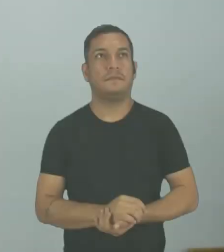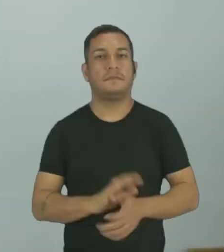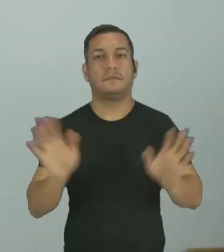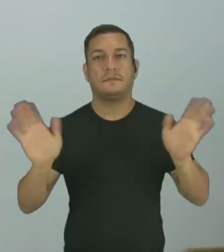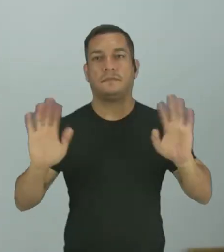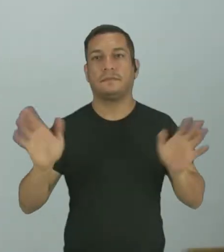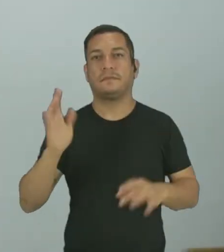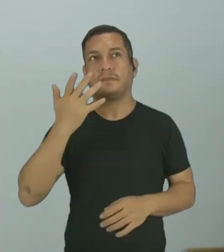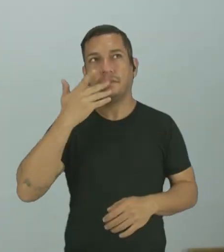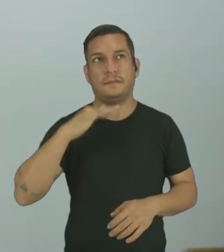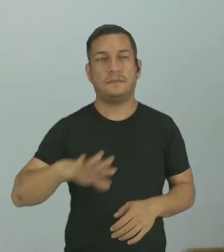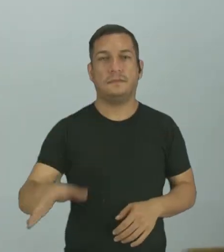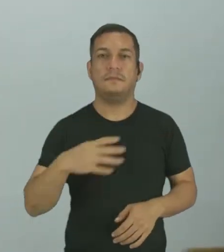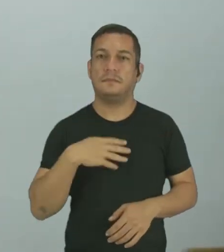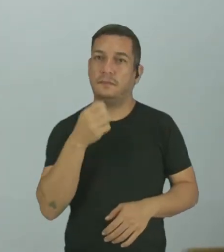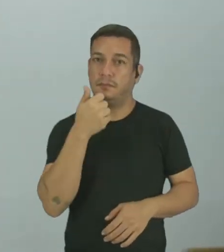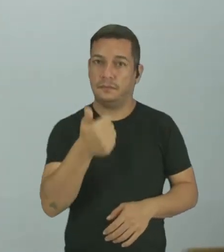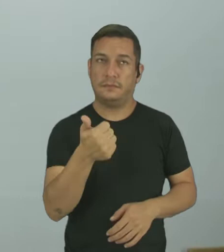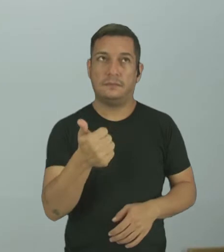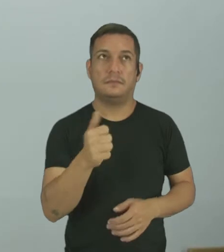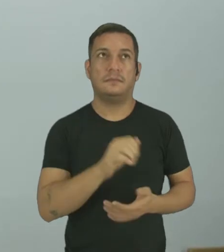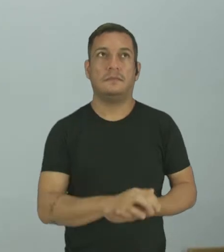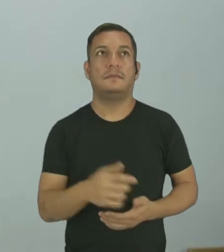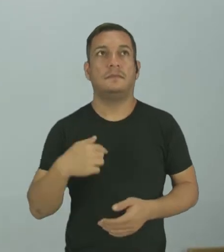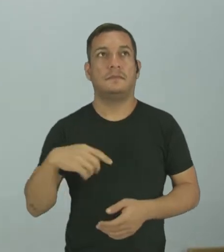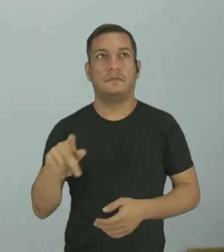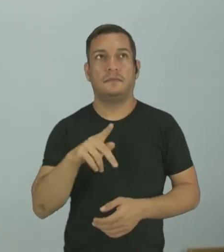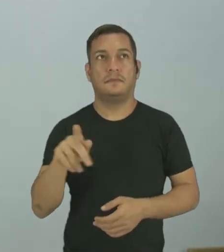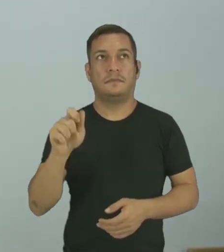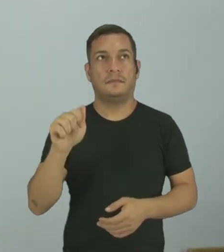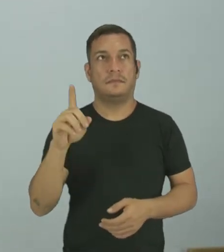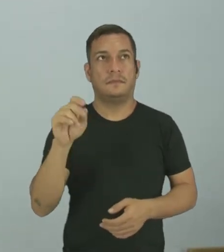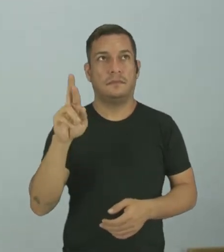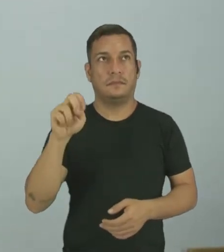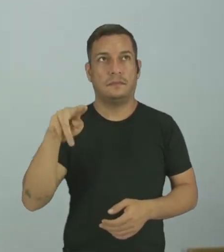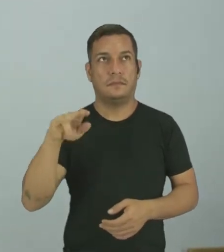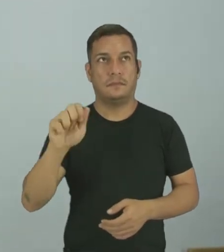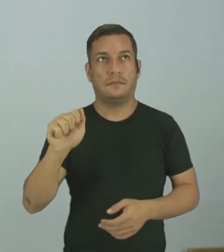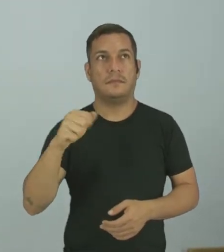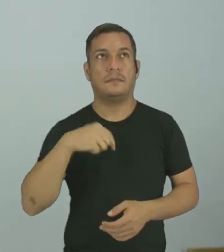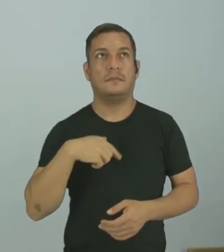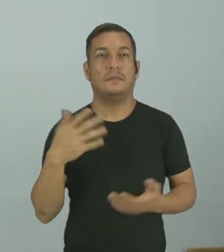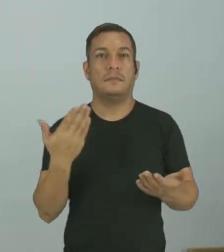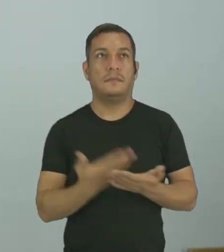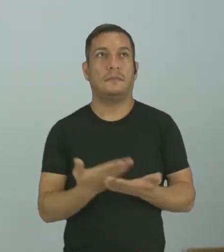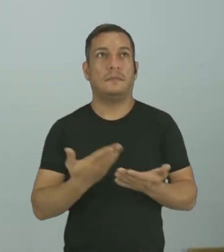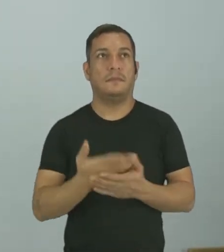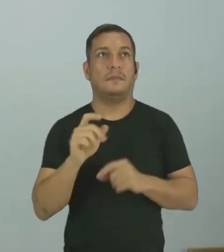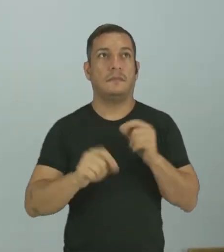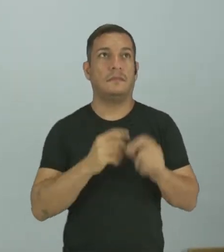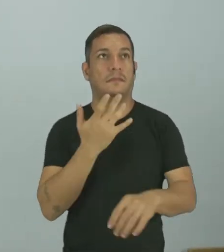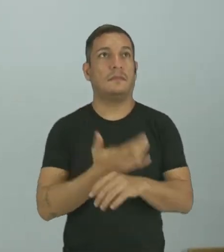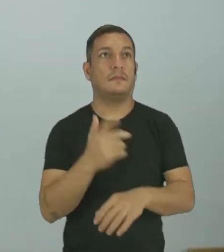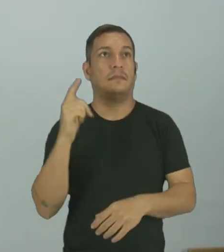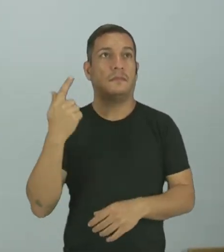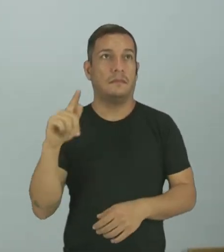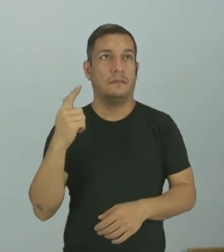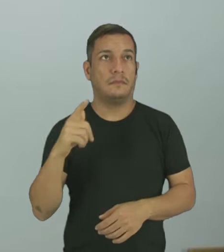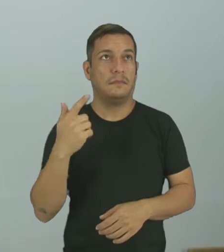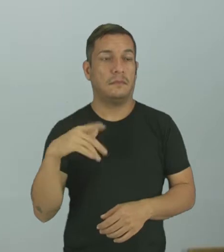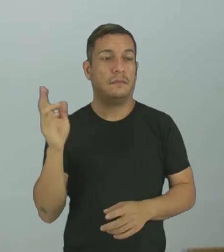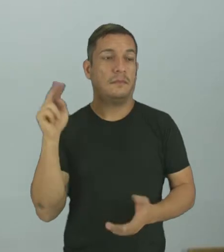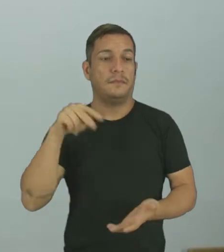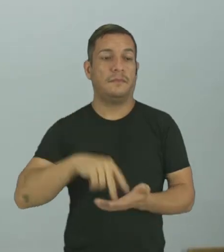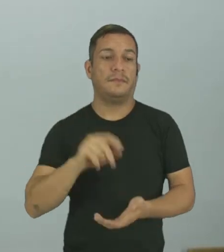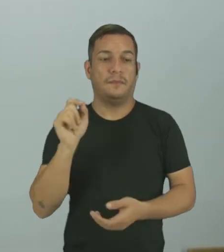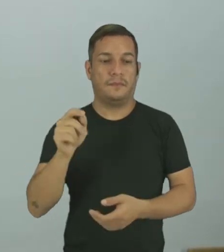Olá, crianças! Tudo bem com vocês? Sou a professora Adriana. Nossa aula é em Geografia. Estamos de volta